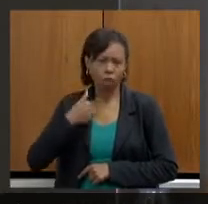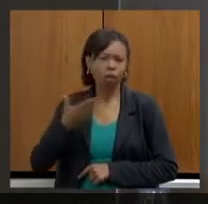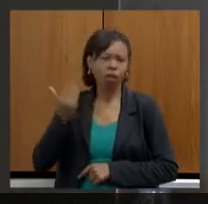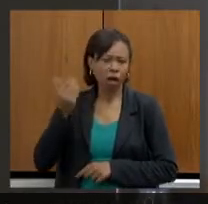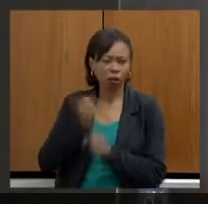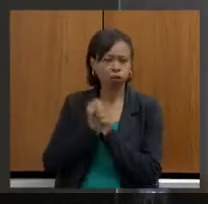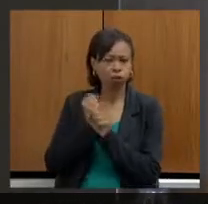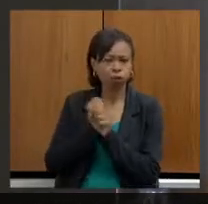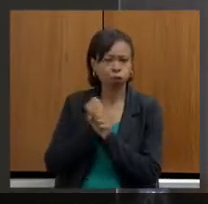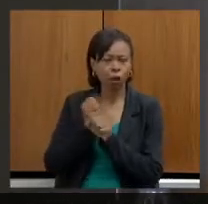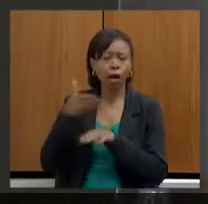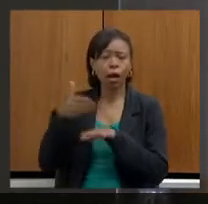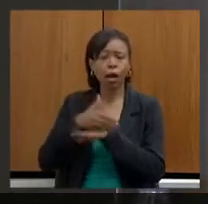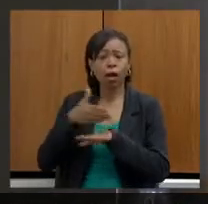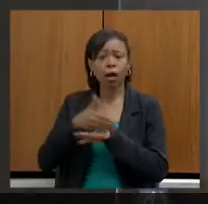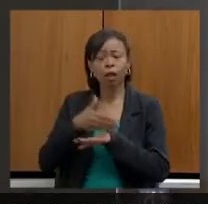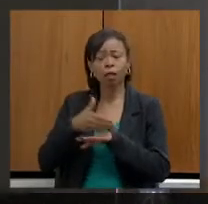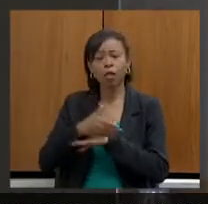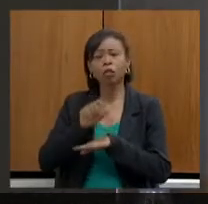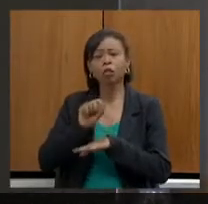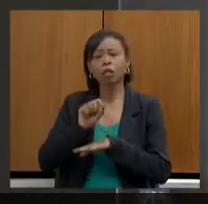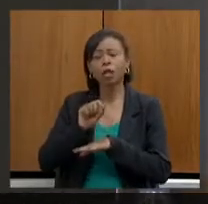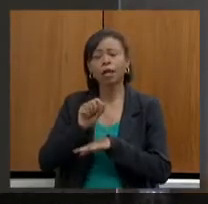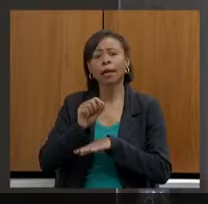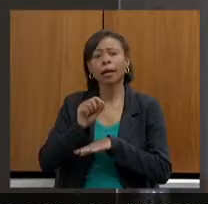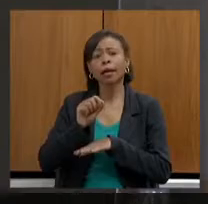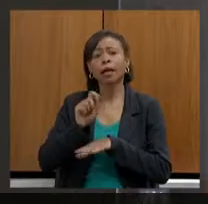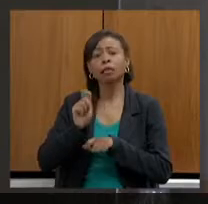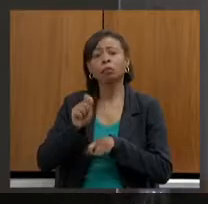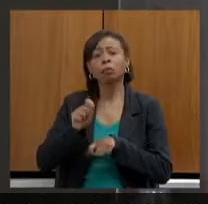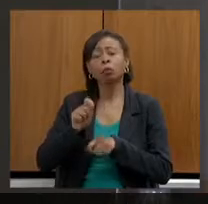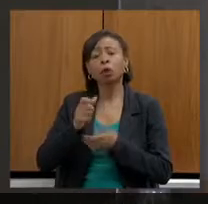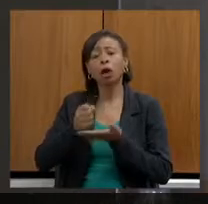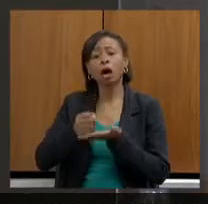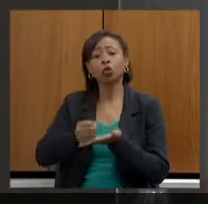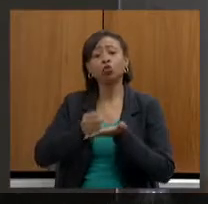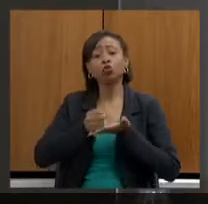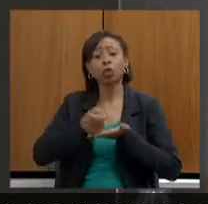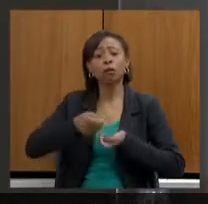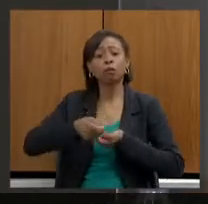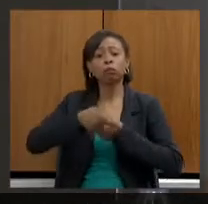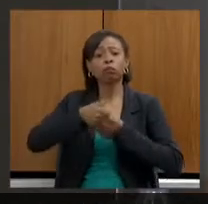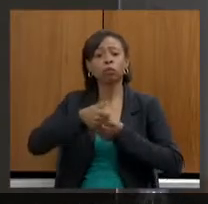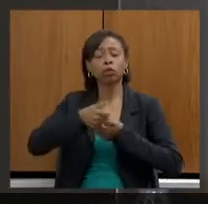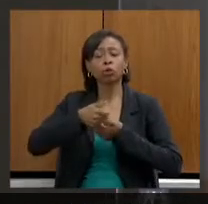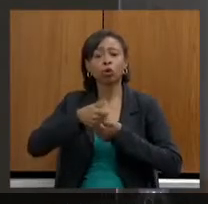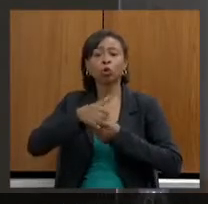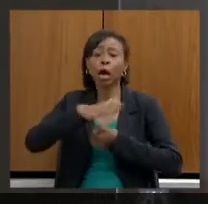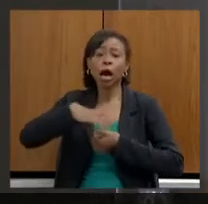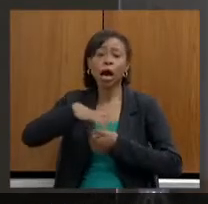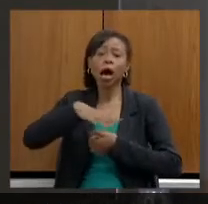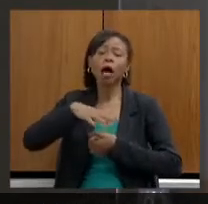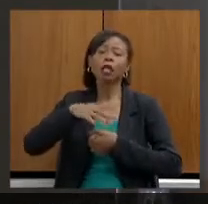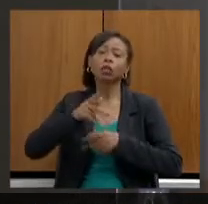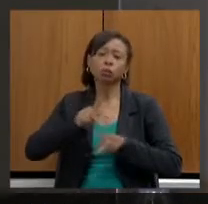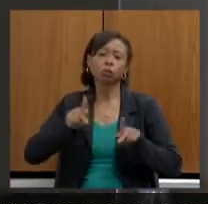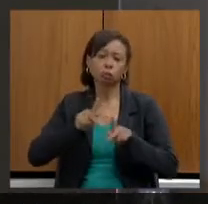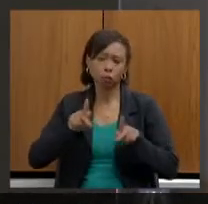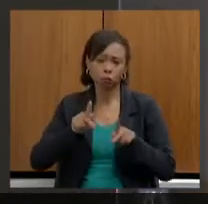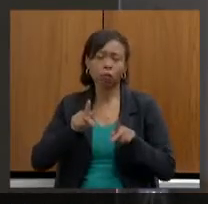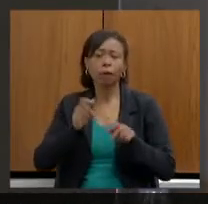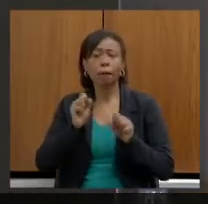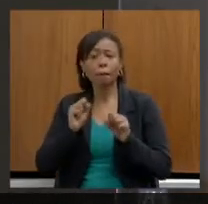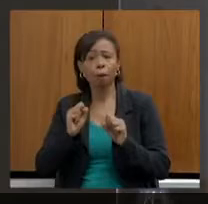tem acesso a uma ajuda de custo para valorização do magistério né é onde a gente pode pagar por exemplo